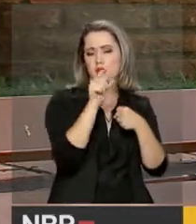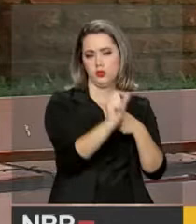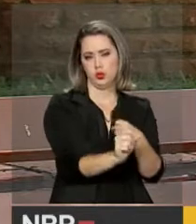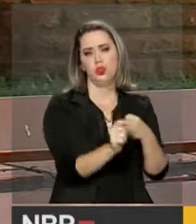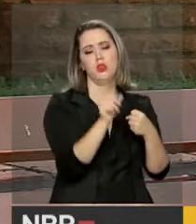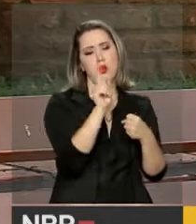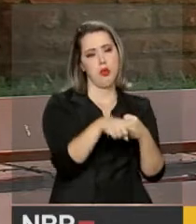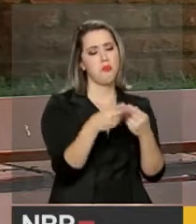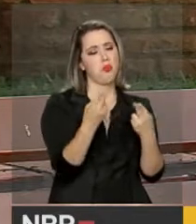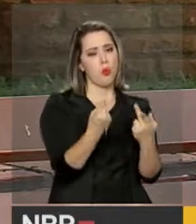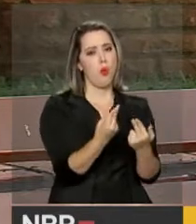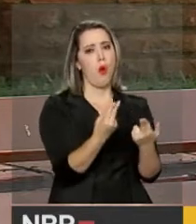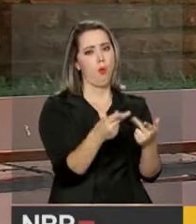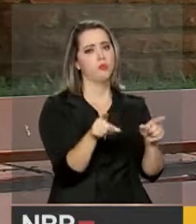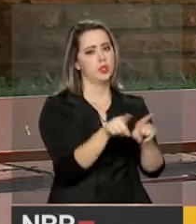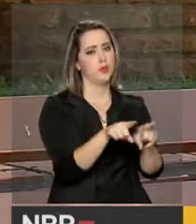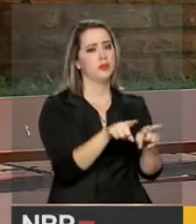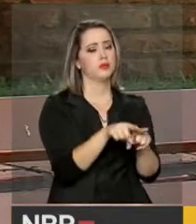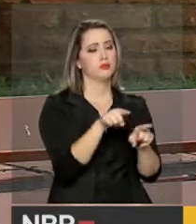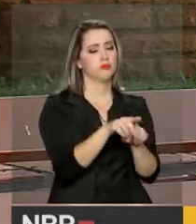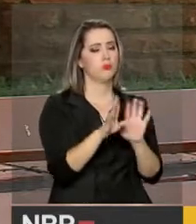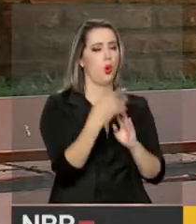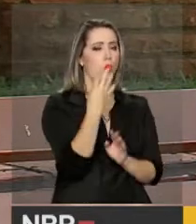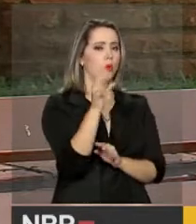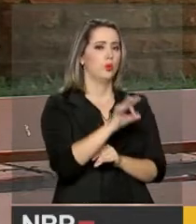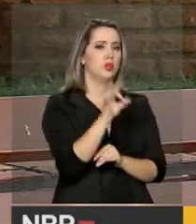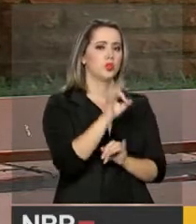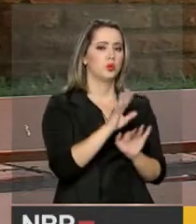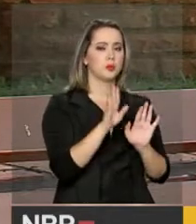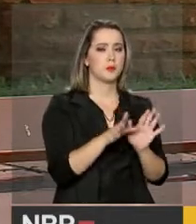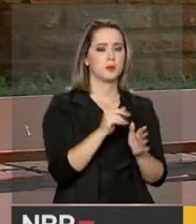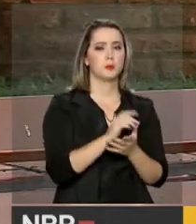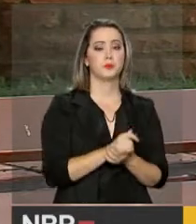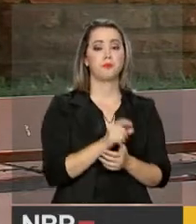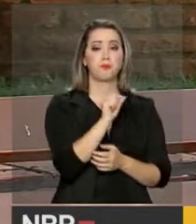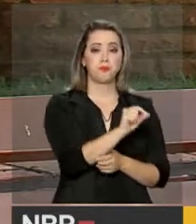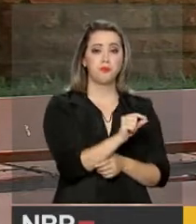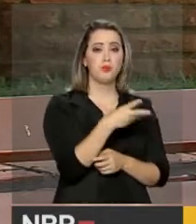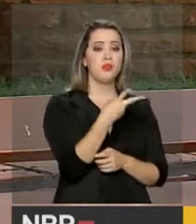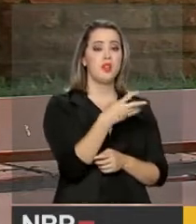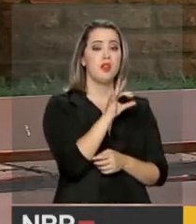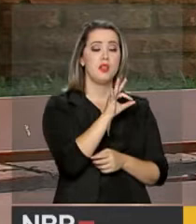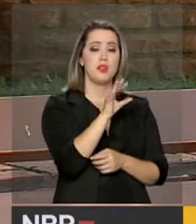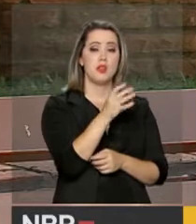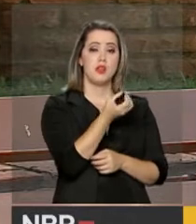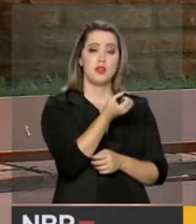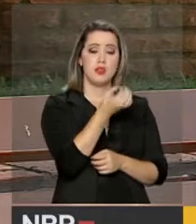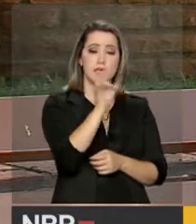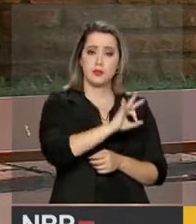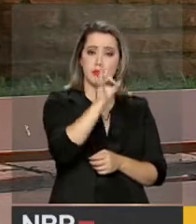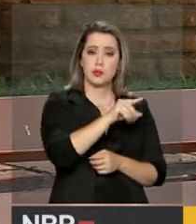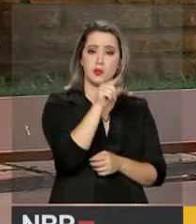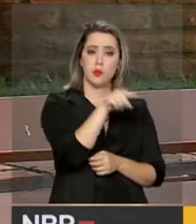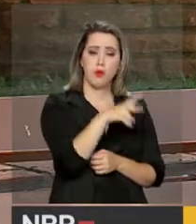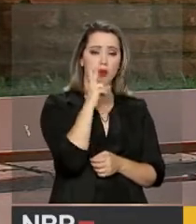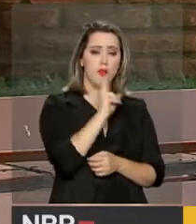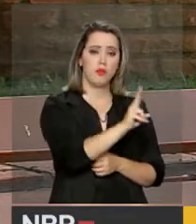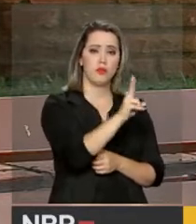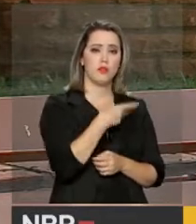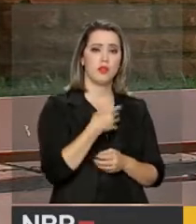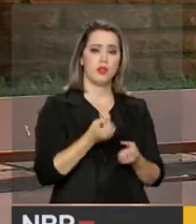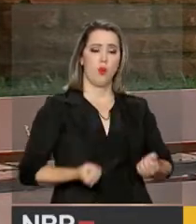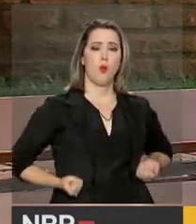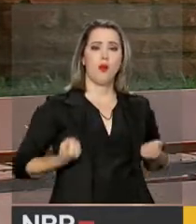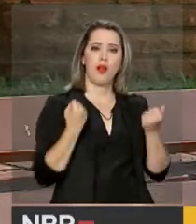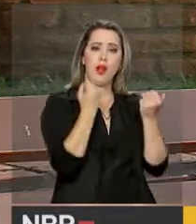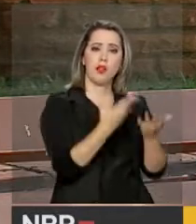subdesenvolvido, provavelmente também gaste em torno de 4% do PIB. Essa estimativa envolve, além desses gastos previdenciários,